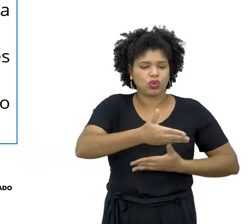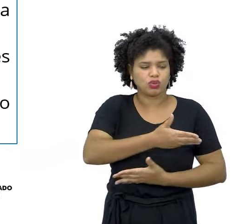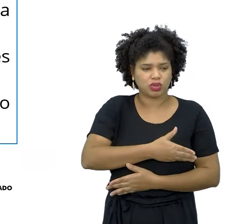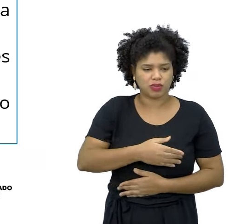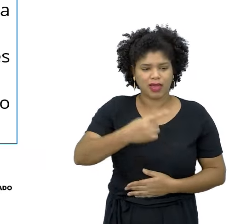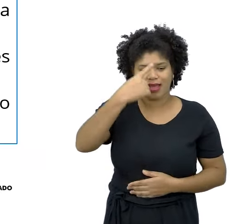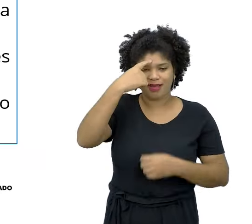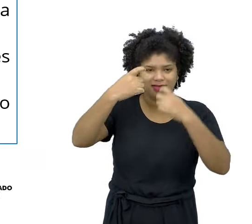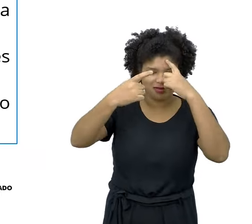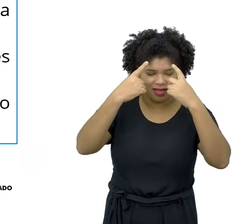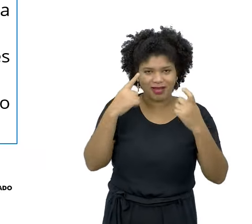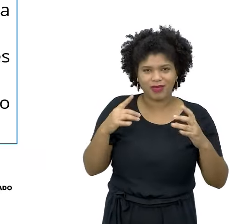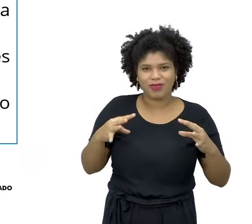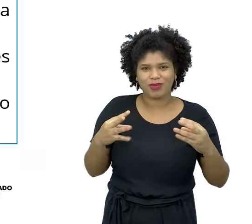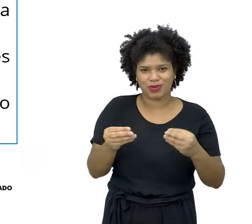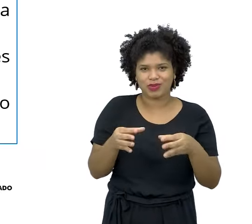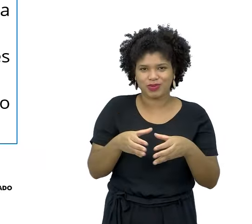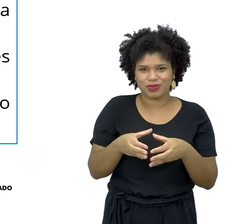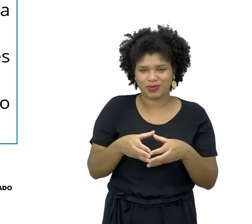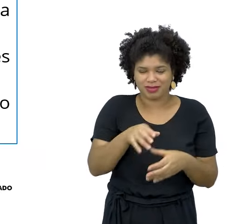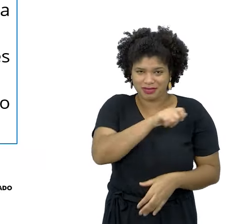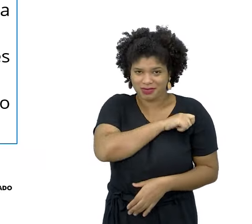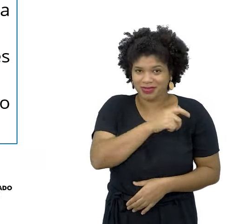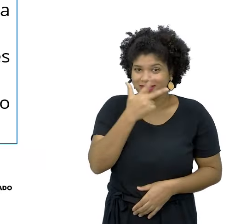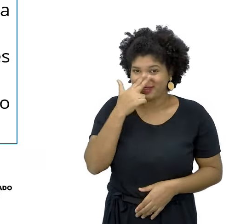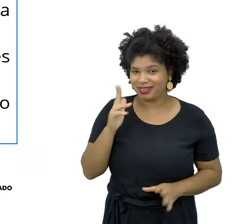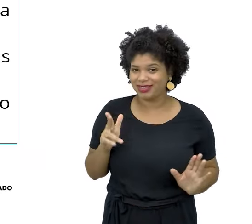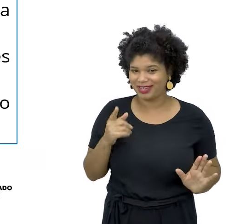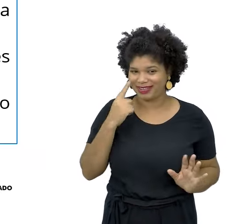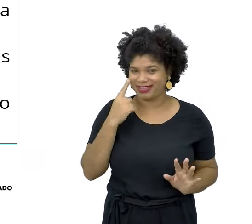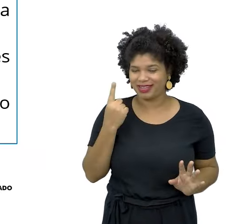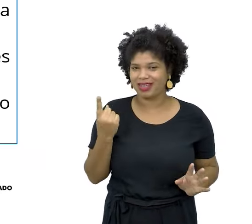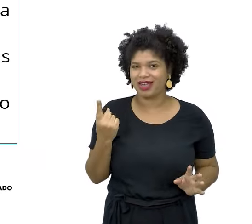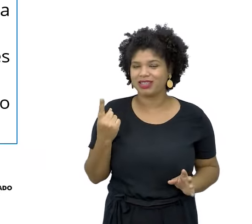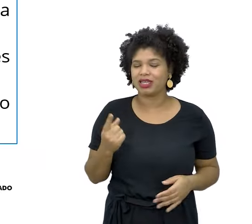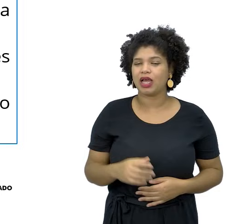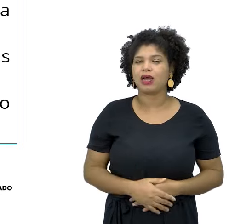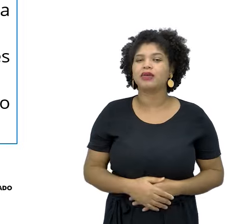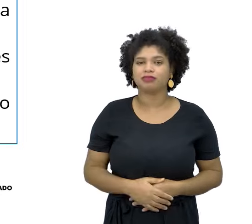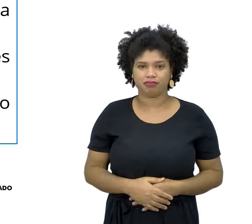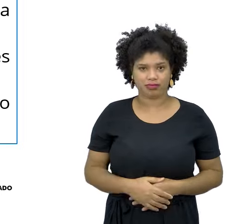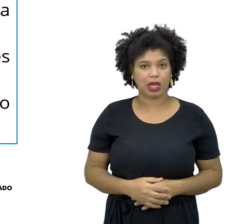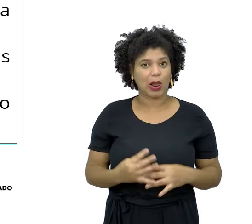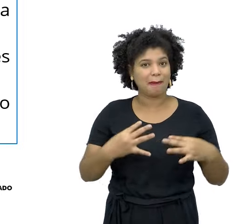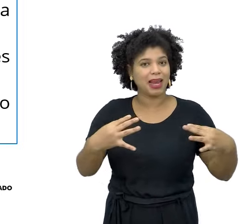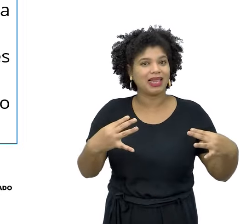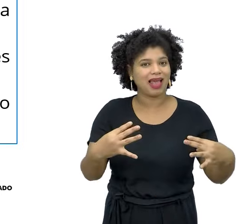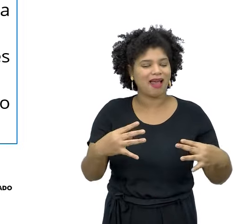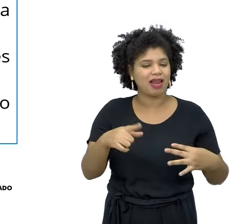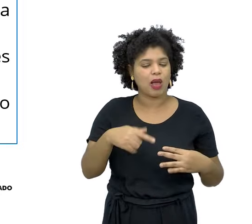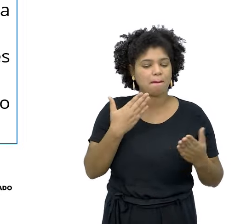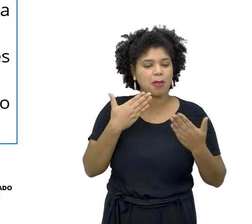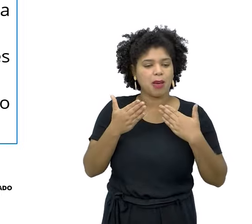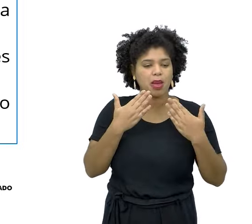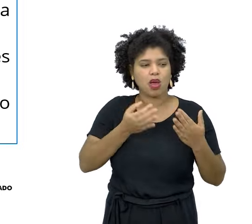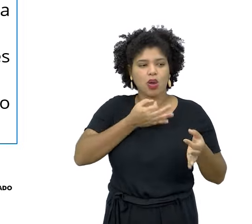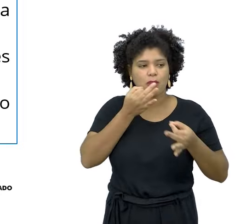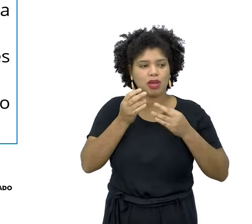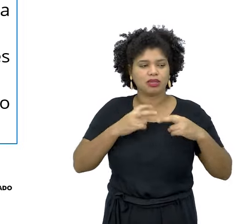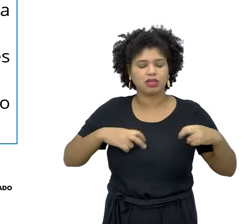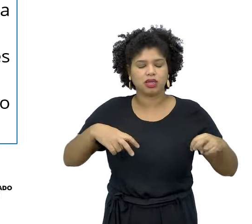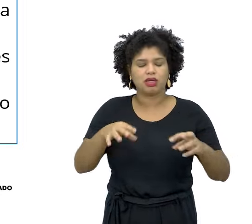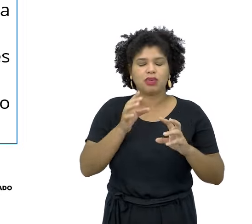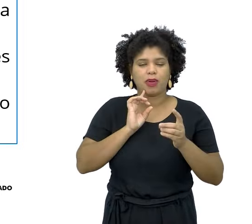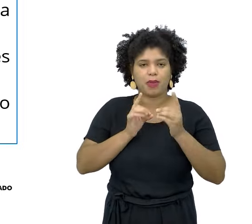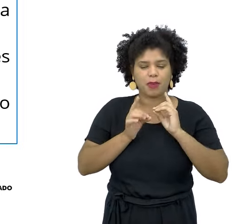suas ideias entre os estudantes? Lá na plenária, aqui são oportunidades. O processo de resolução